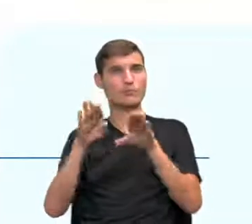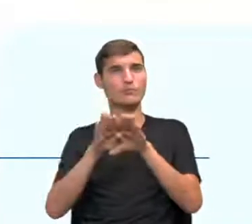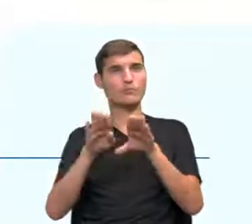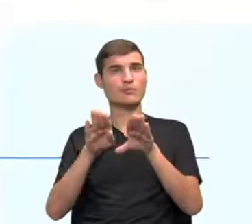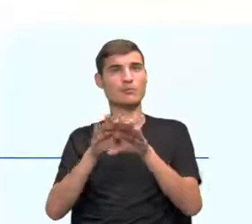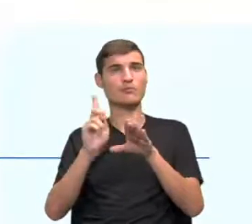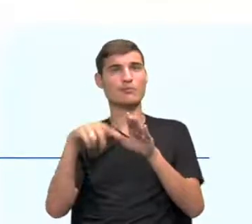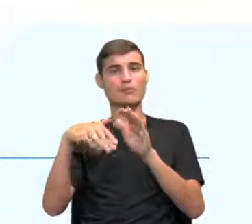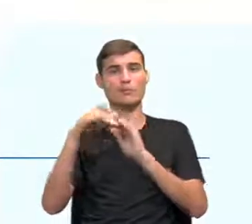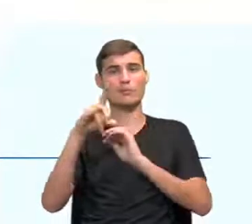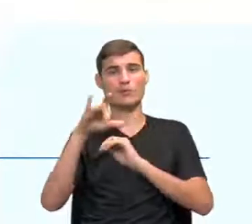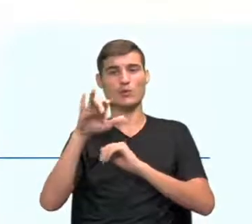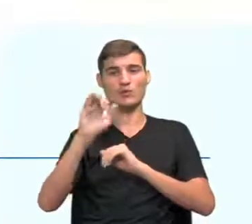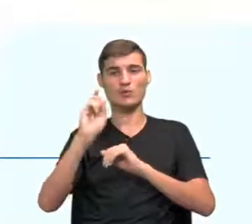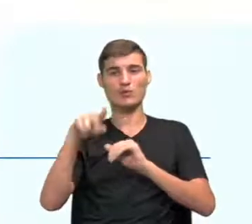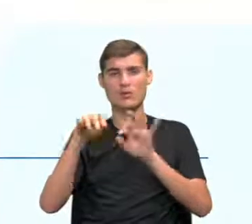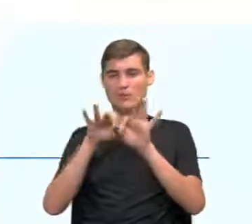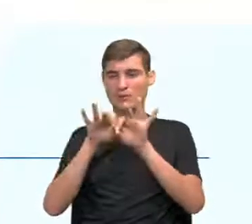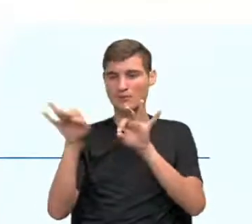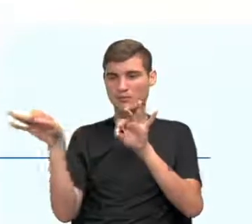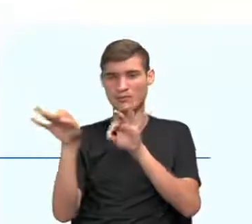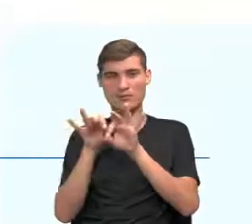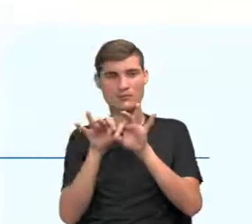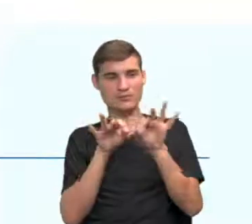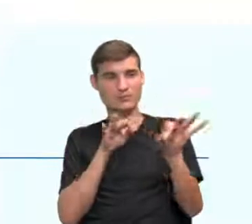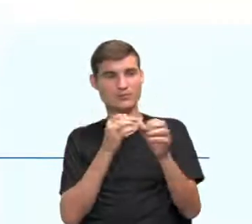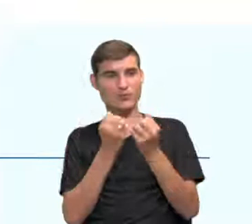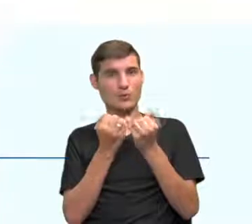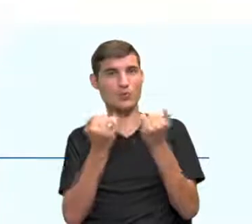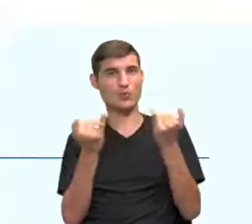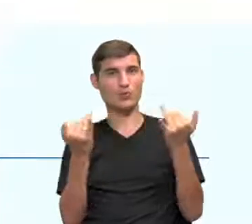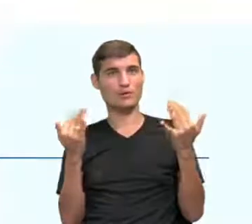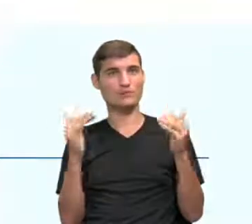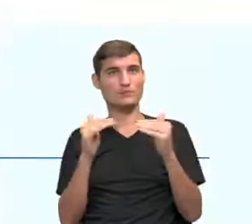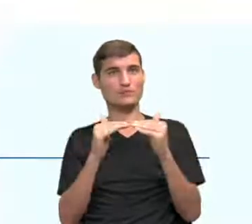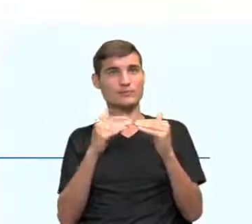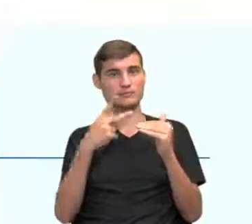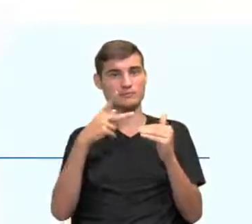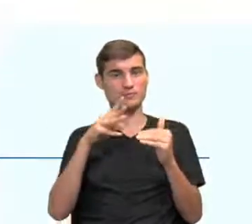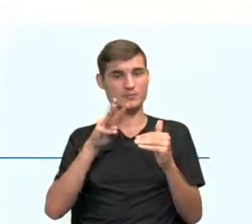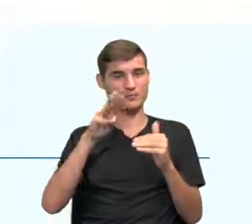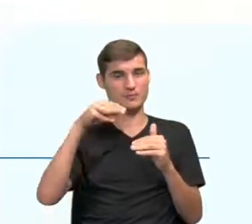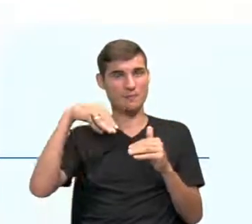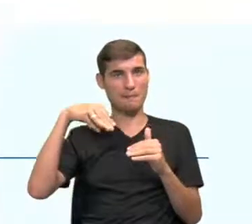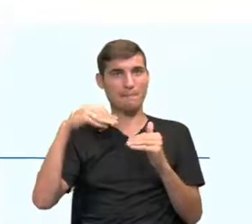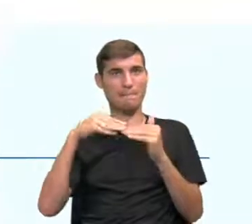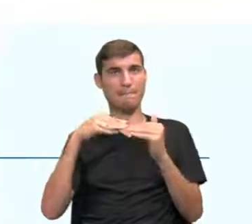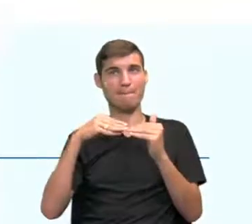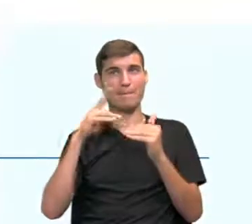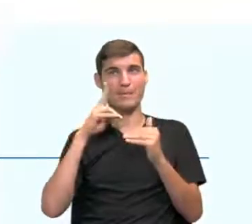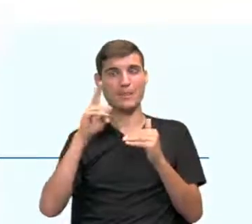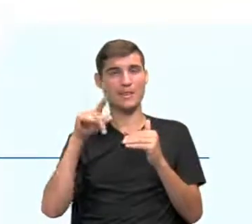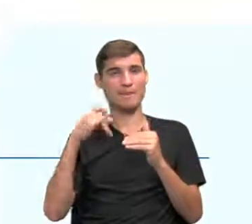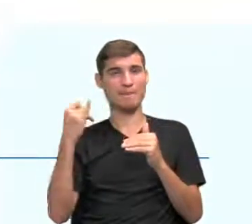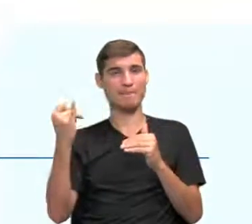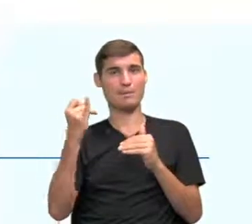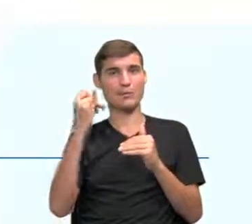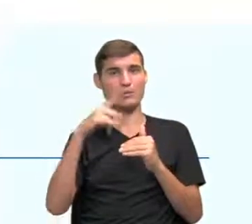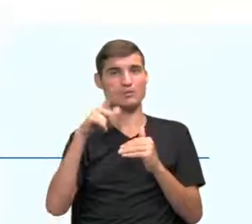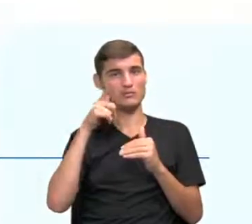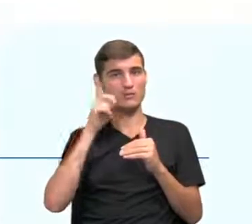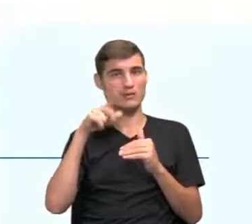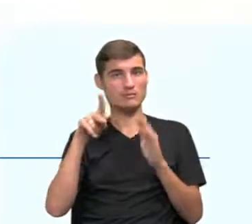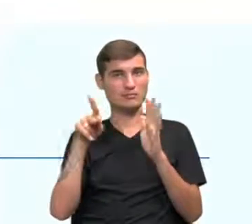modulação por largura de pulso. Pulse Width Modulation. Aqui, ó, repara que é muito importante. Coloquei